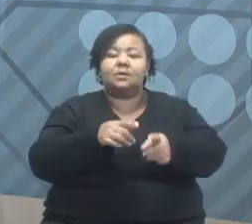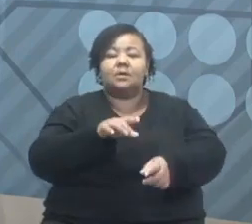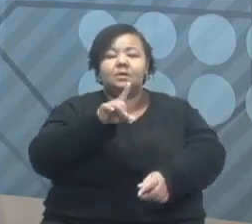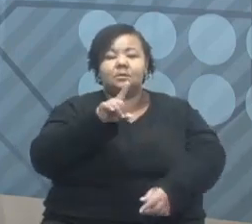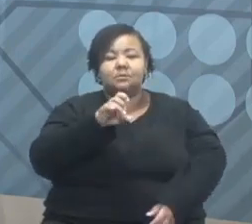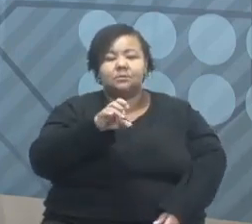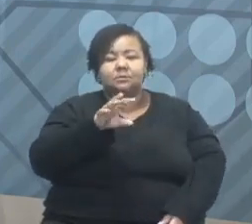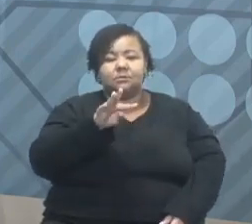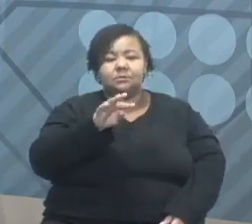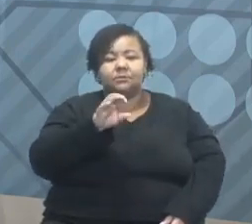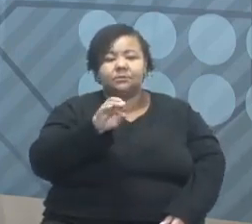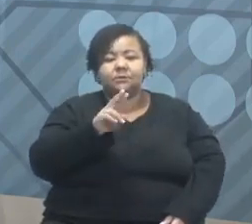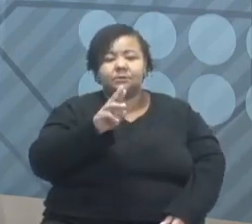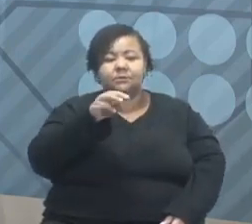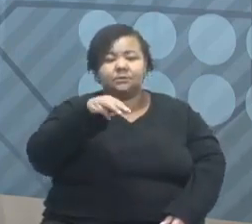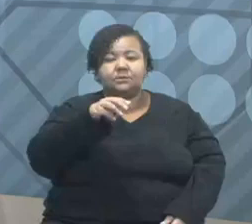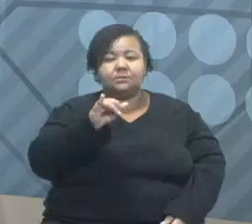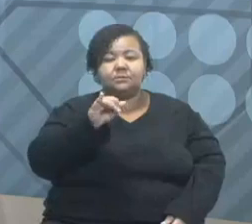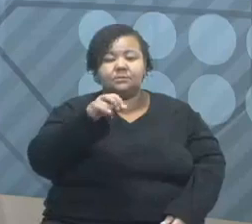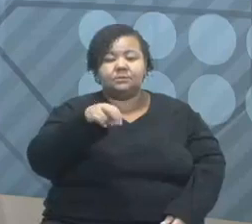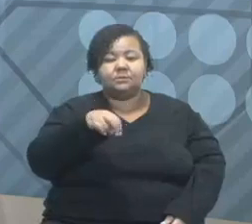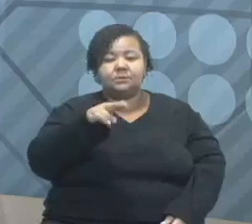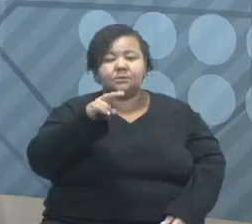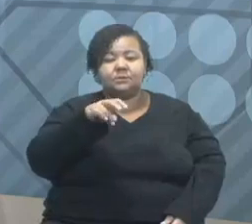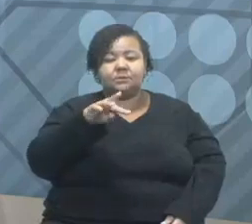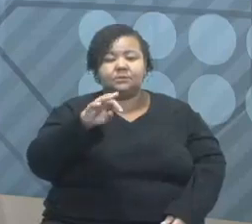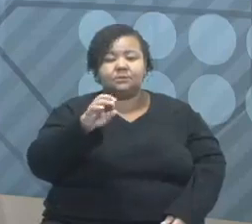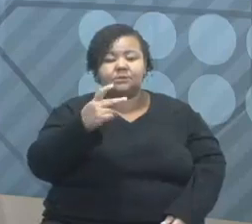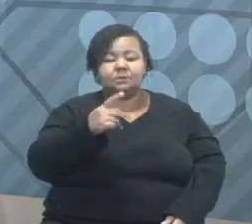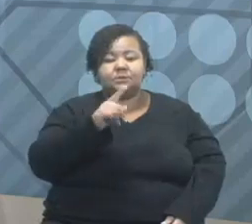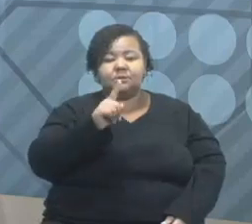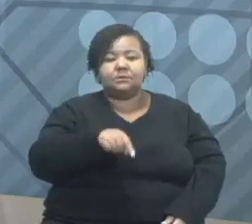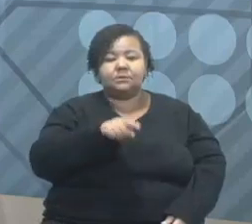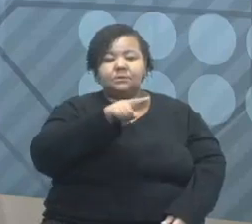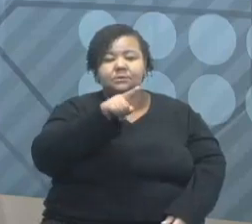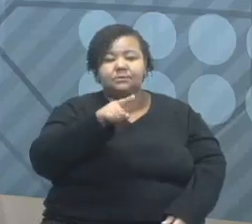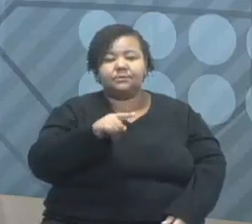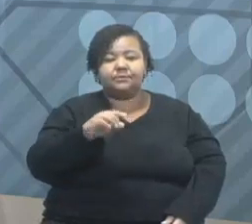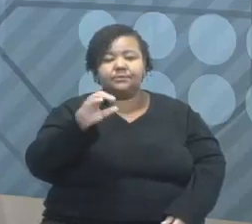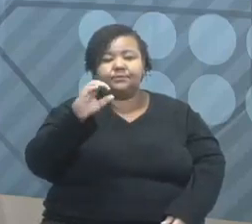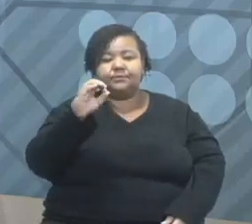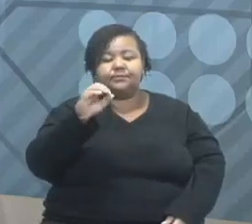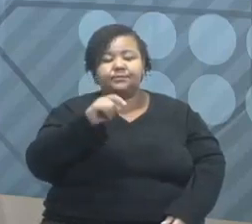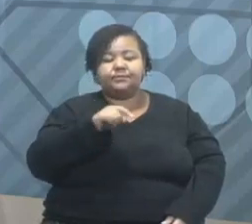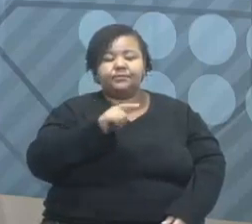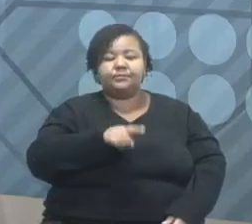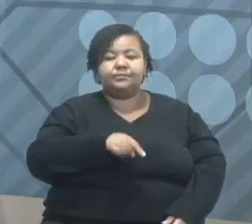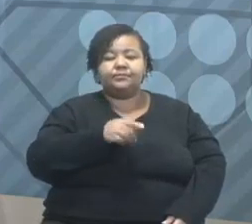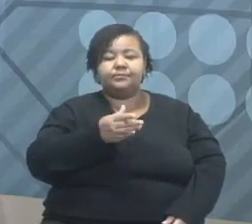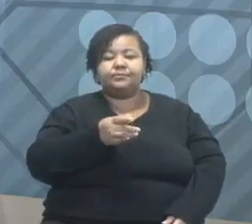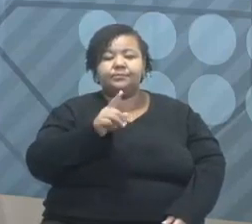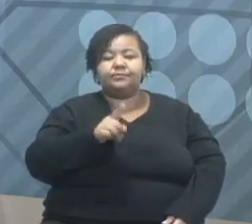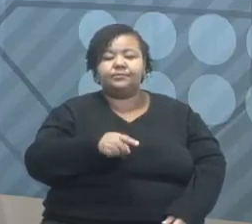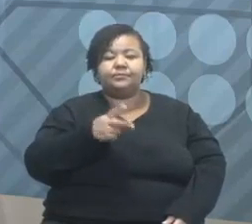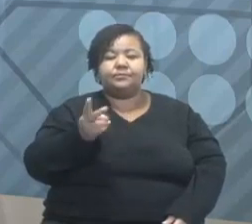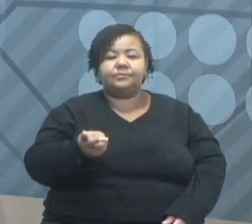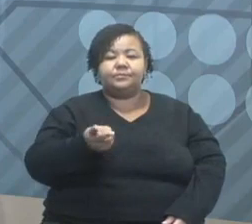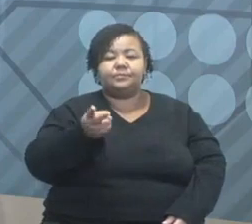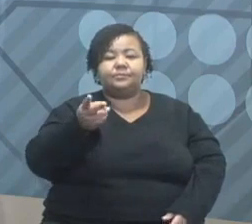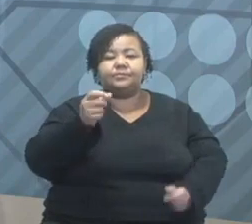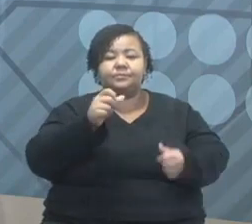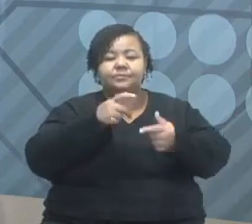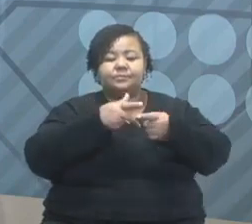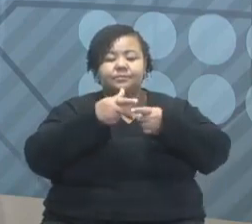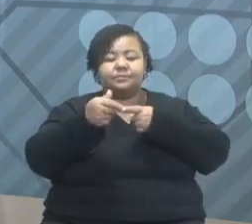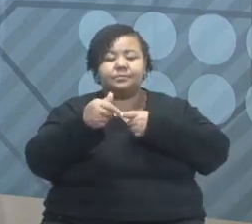homogêneo ele é nulo, ou seja, igual a 0, nós temos que apresentar infinitas soluções, ou